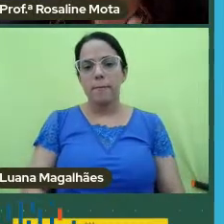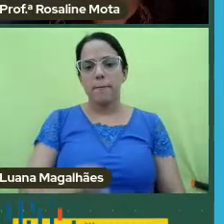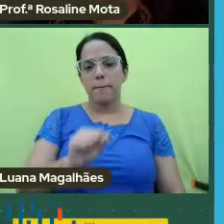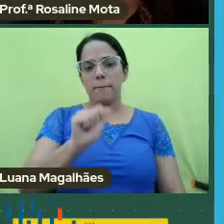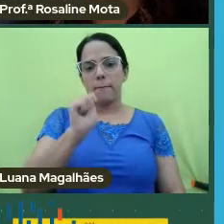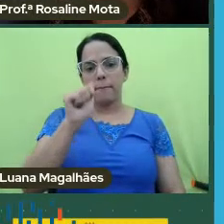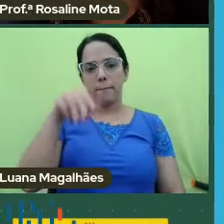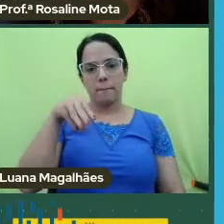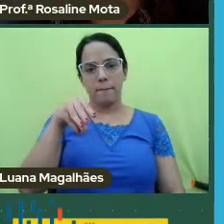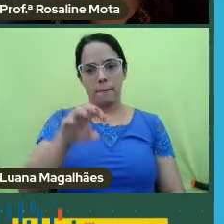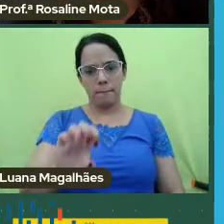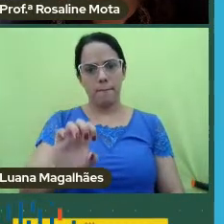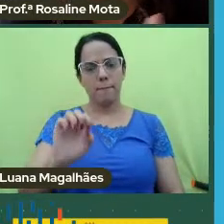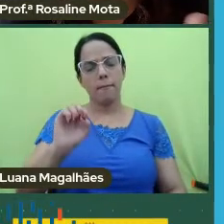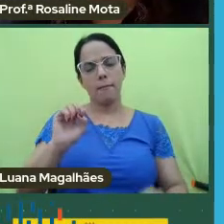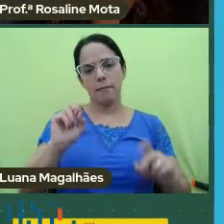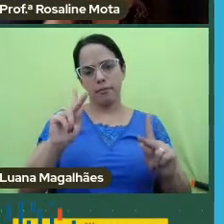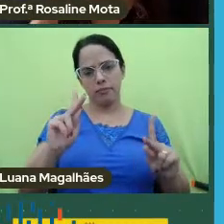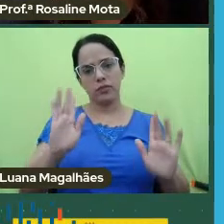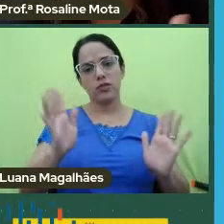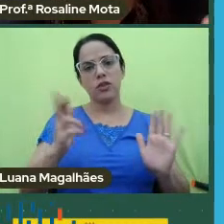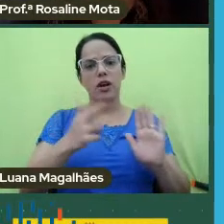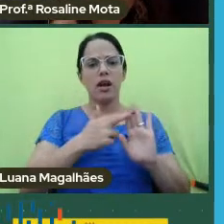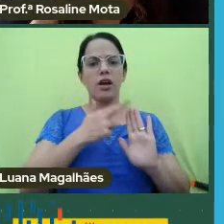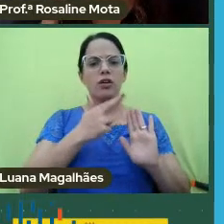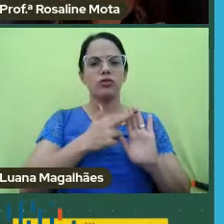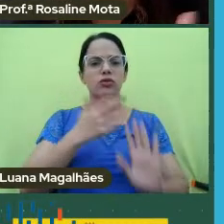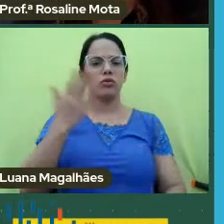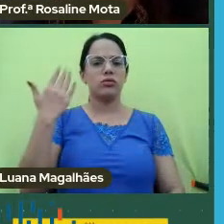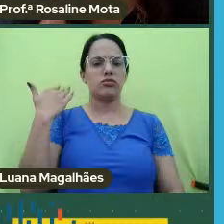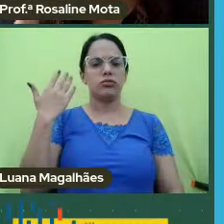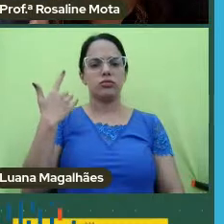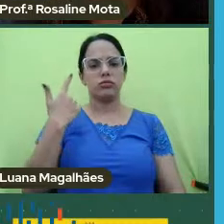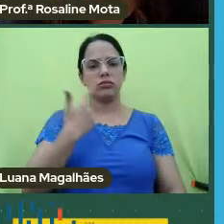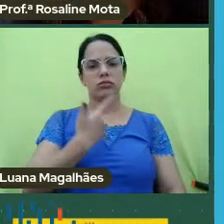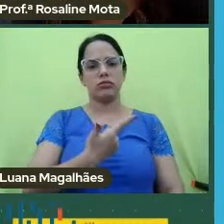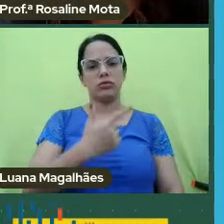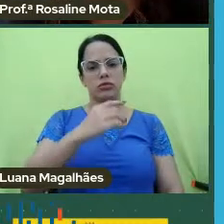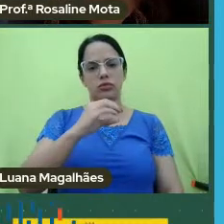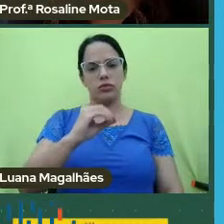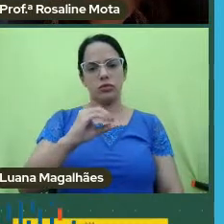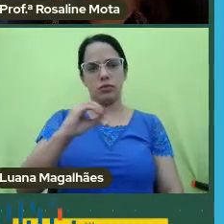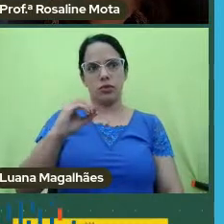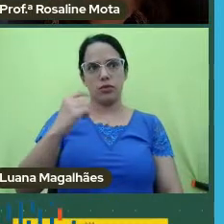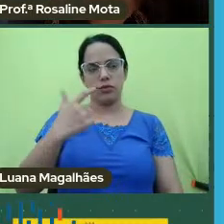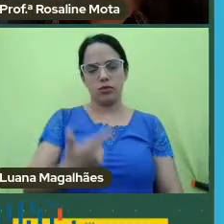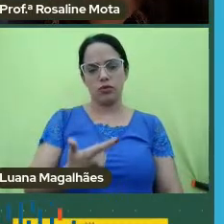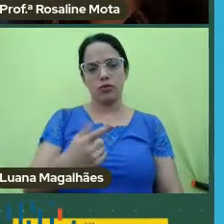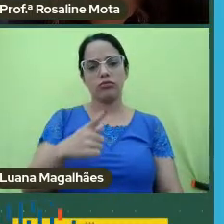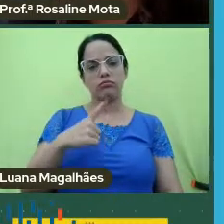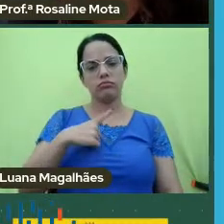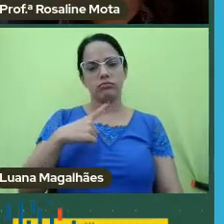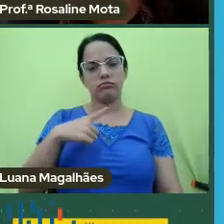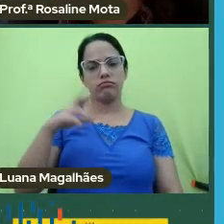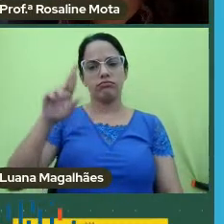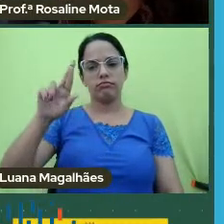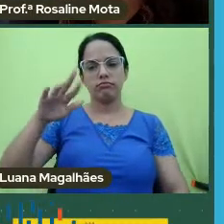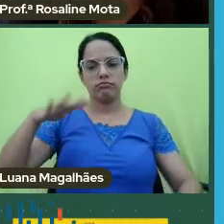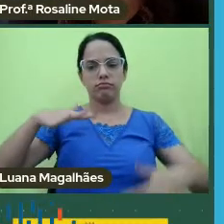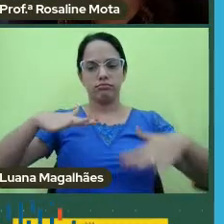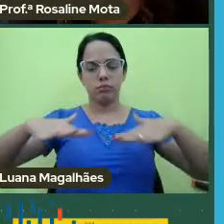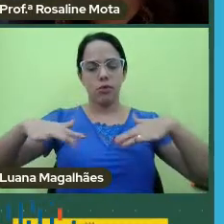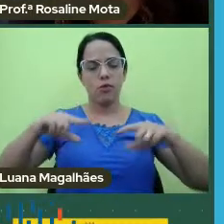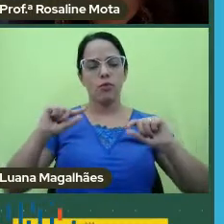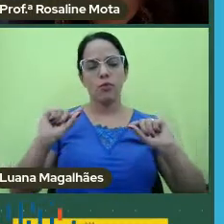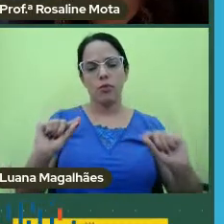mas desde 2002 que a gente já tem alguns movimentos que buscam